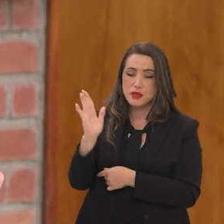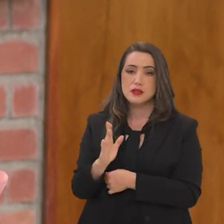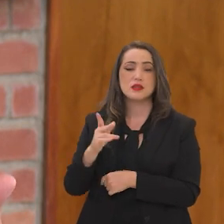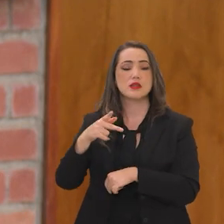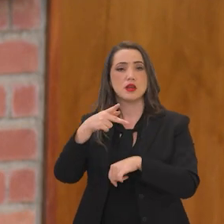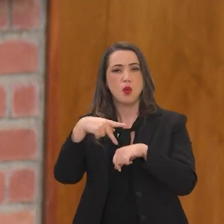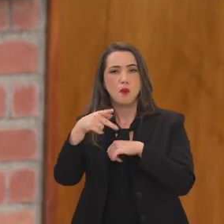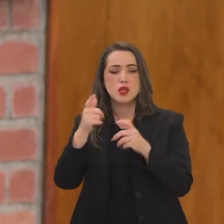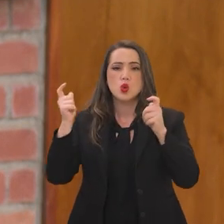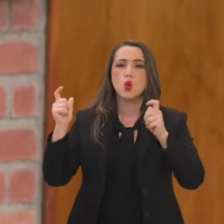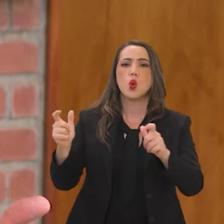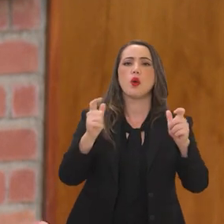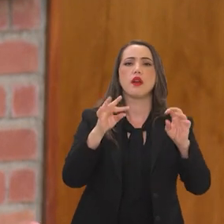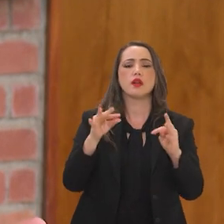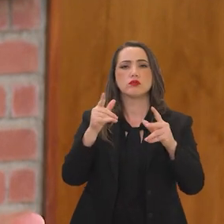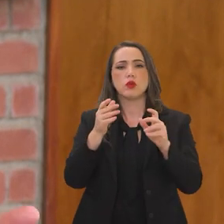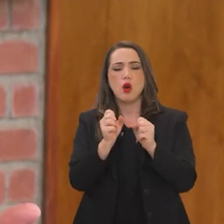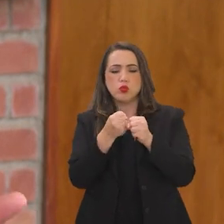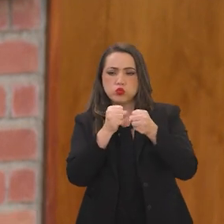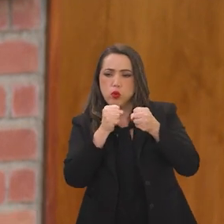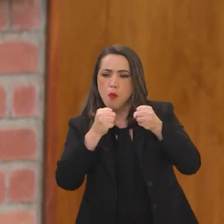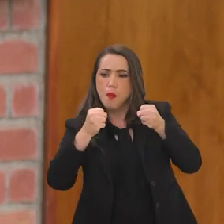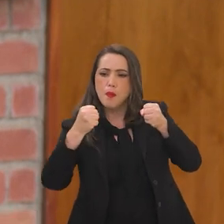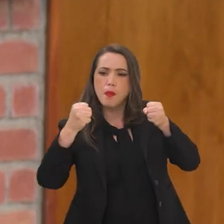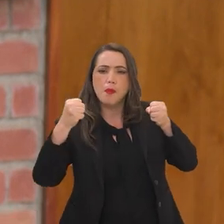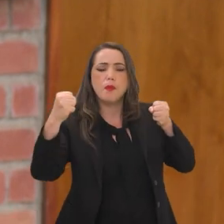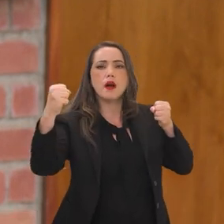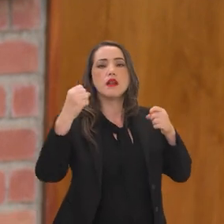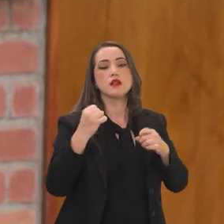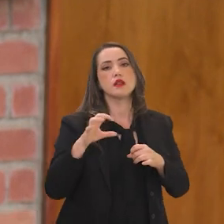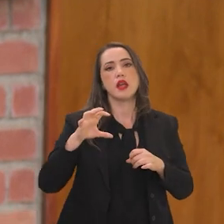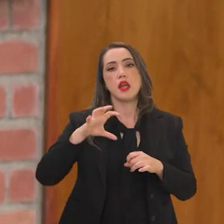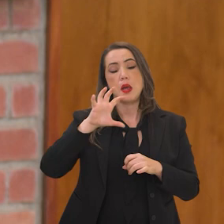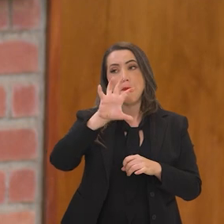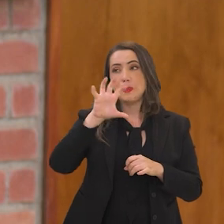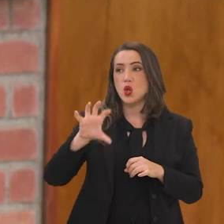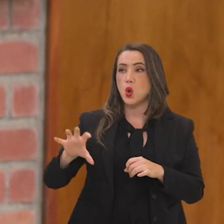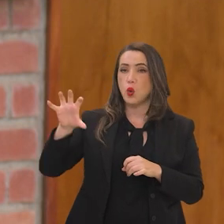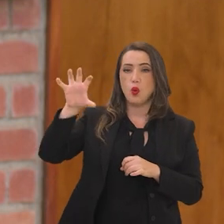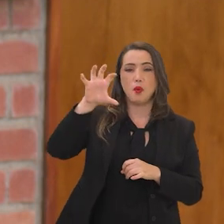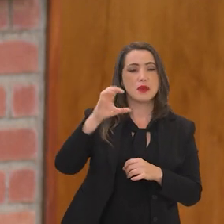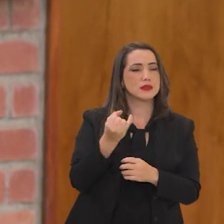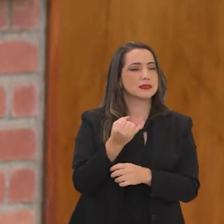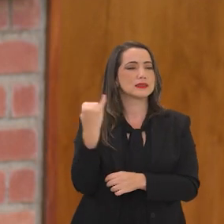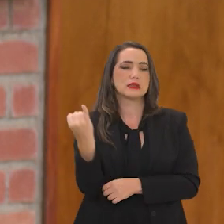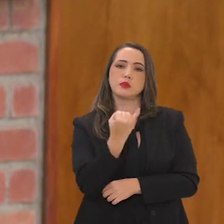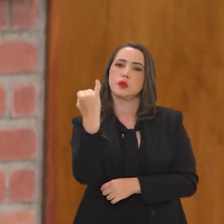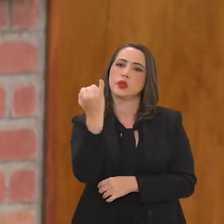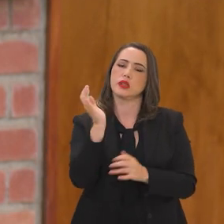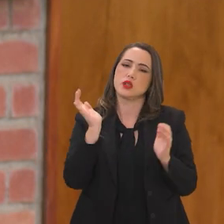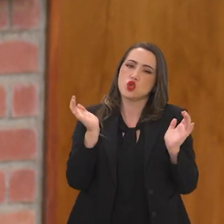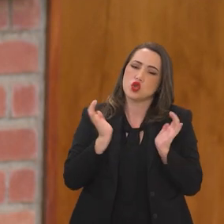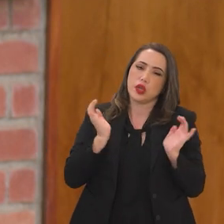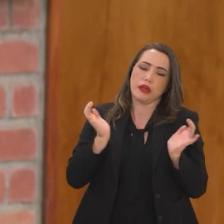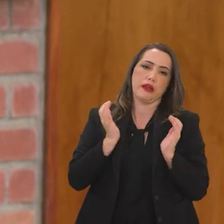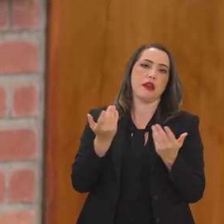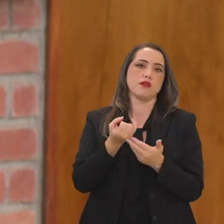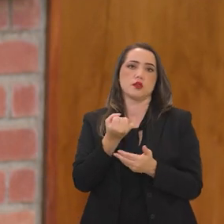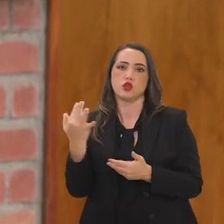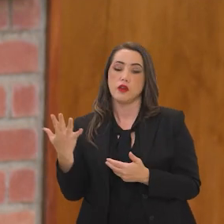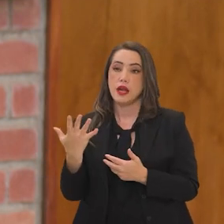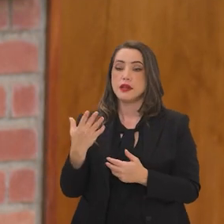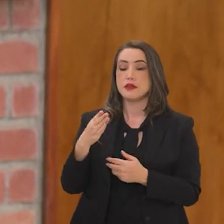tropical né com a área quase que Continental tem biomas que são muito ricos em biodiversidade mas também muito ricos em